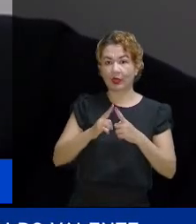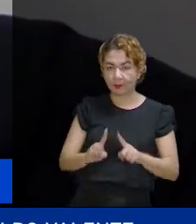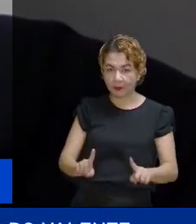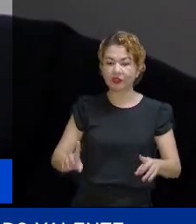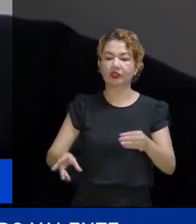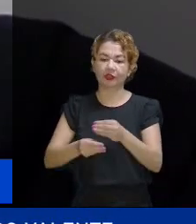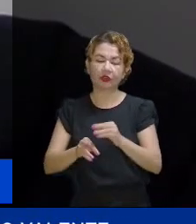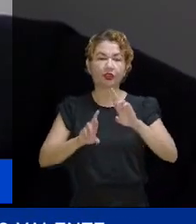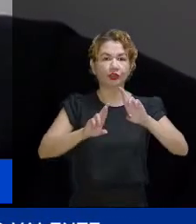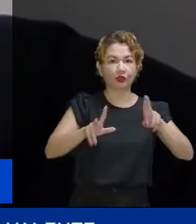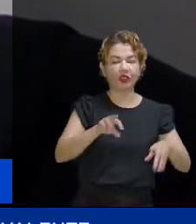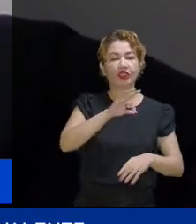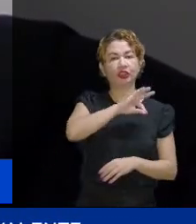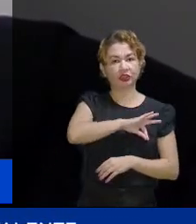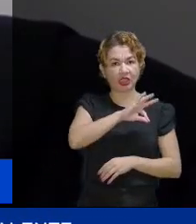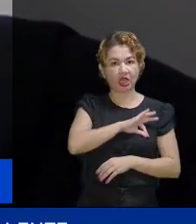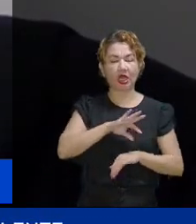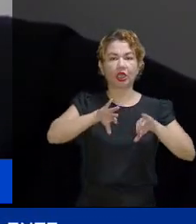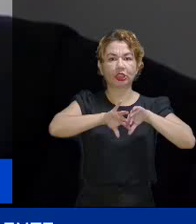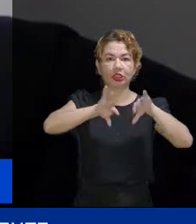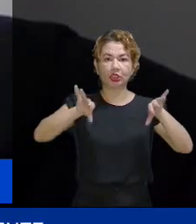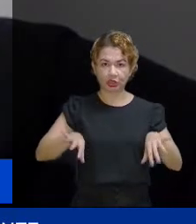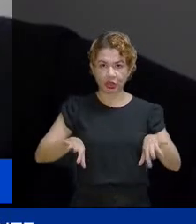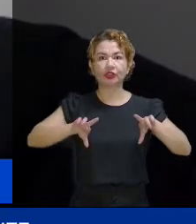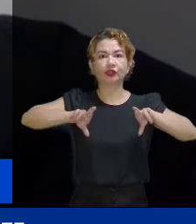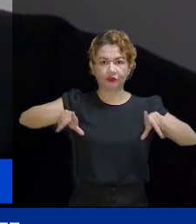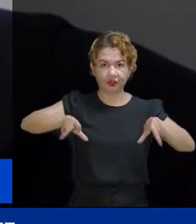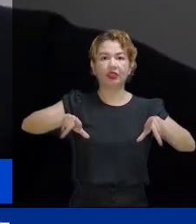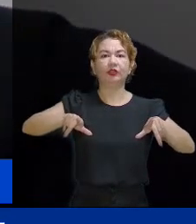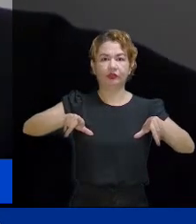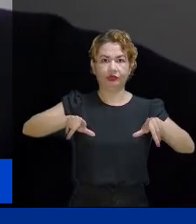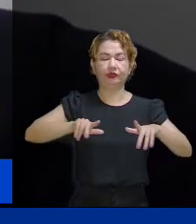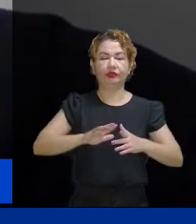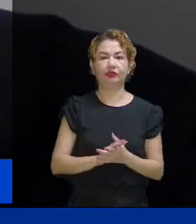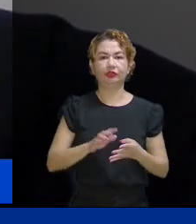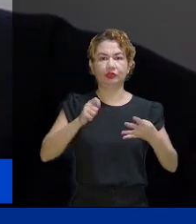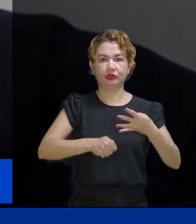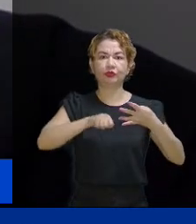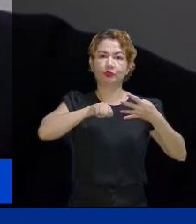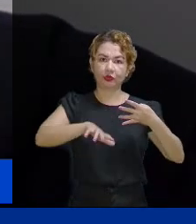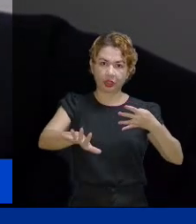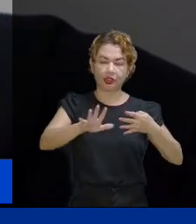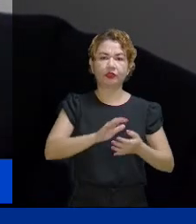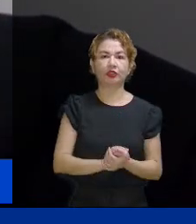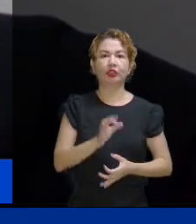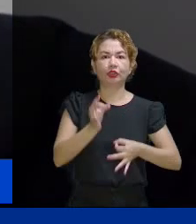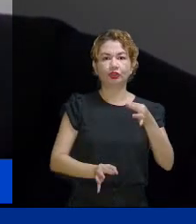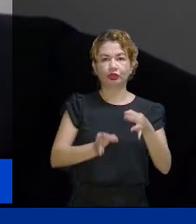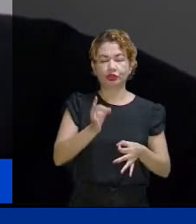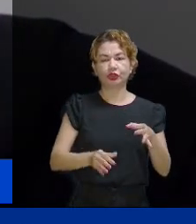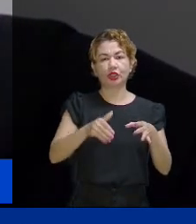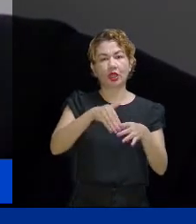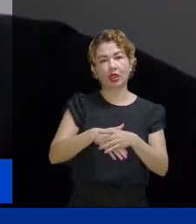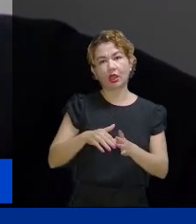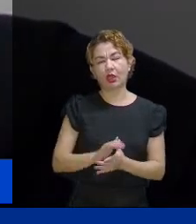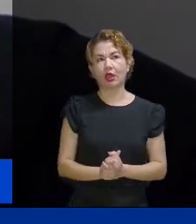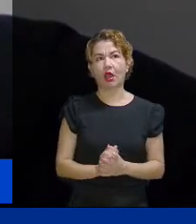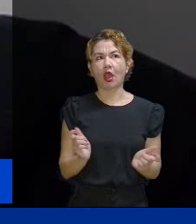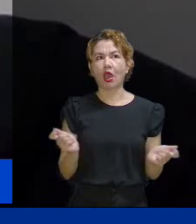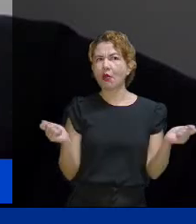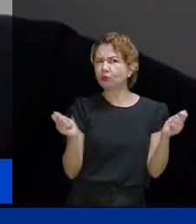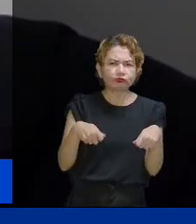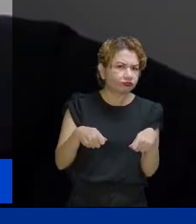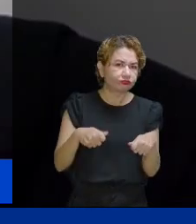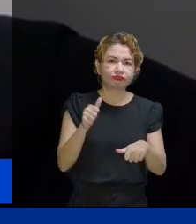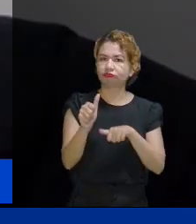legislação vigente e entendimentos reiterados pela jurisprudência. Assevera ainda que a Justiça Eleitoral não possui